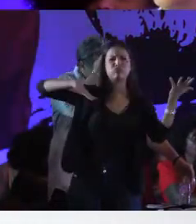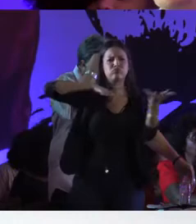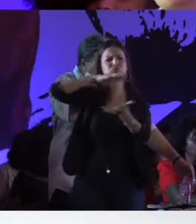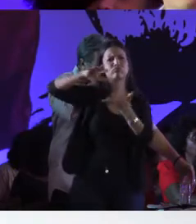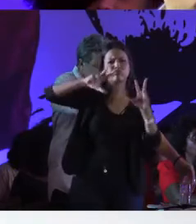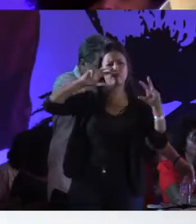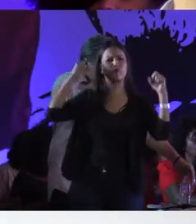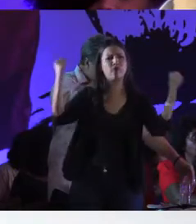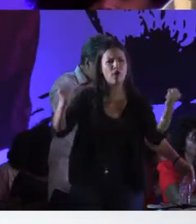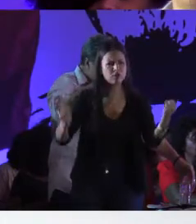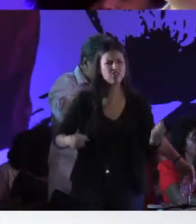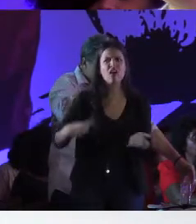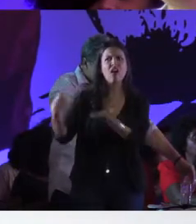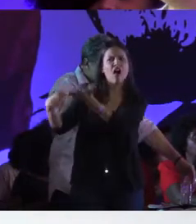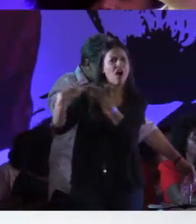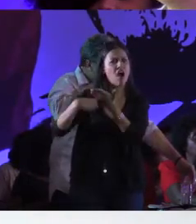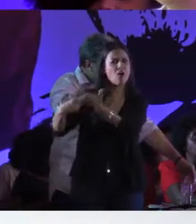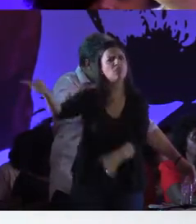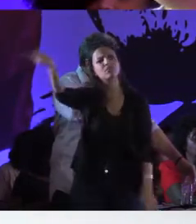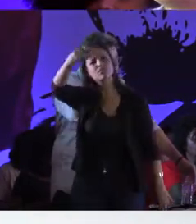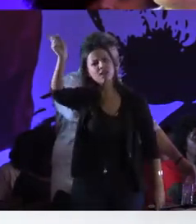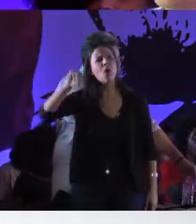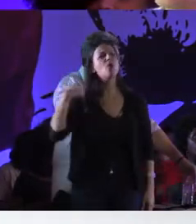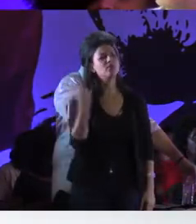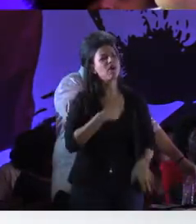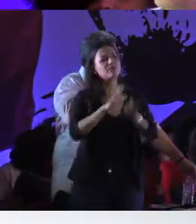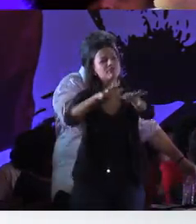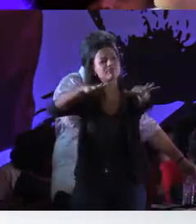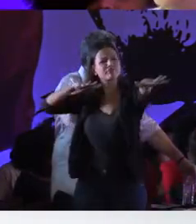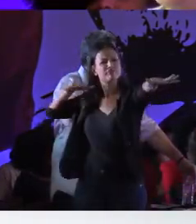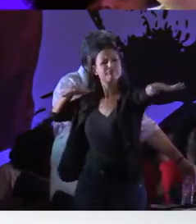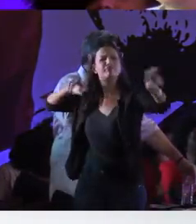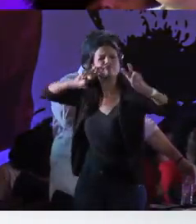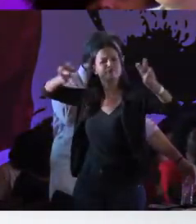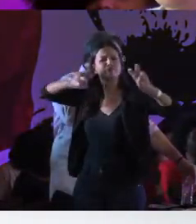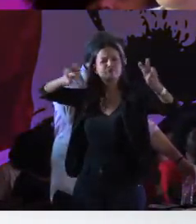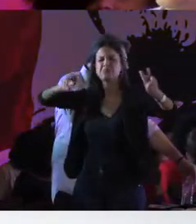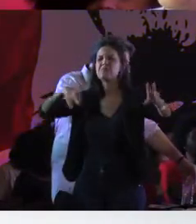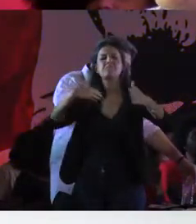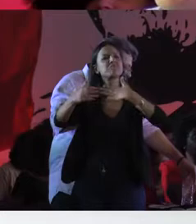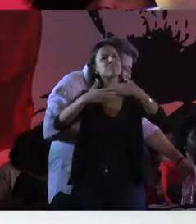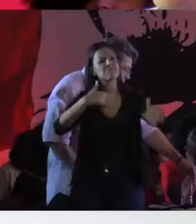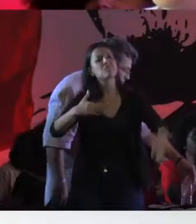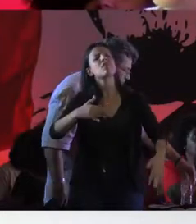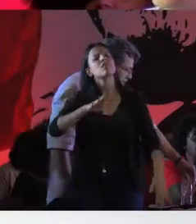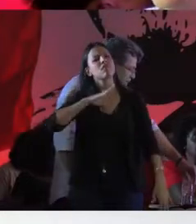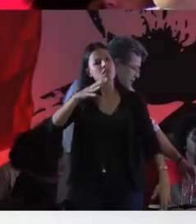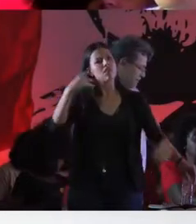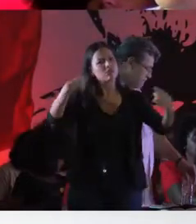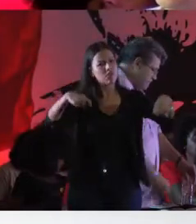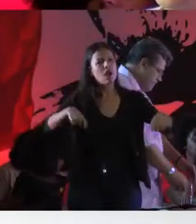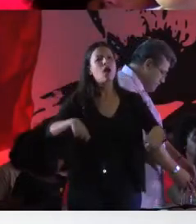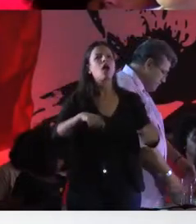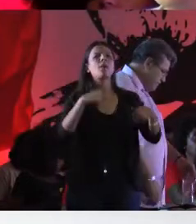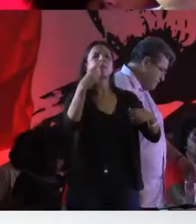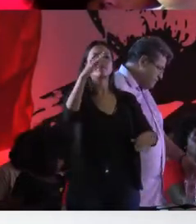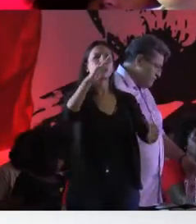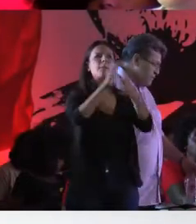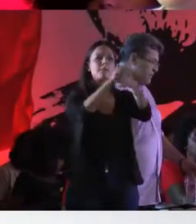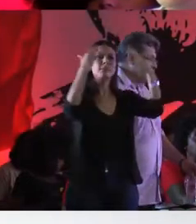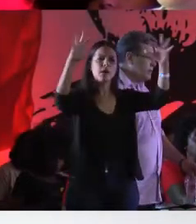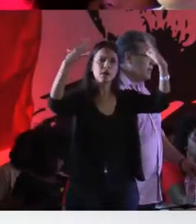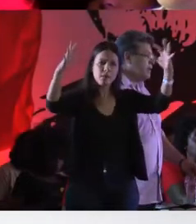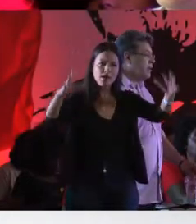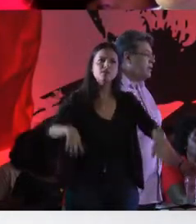ser por acordo, vai ser na rua, pelos meios que forem necessários. Parabéns ao PT e vamos enfrentar o